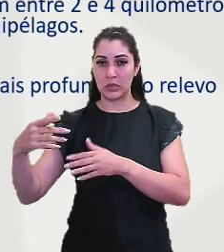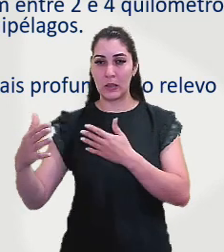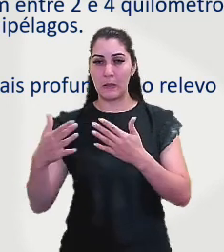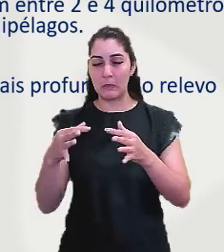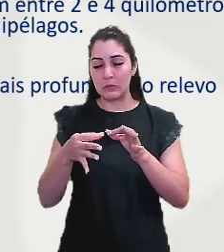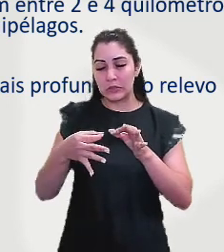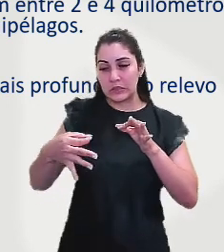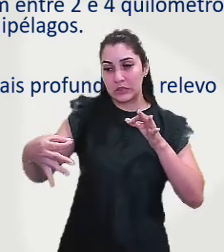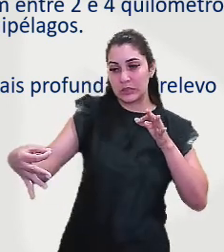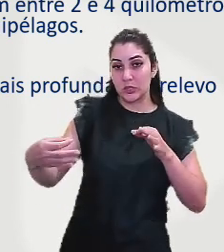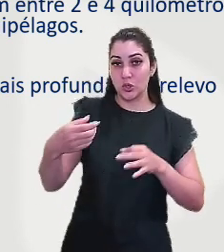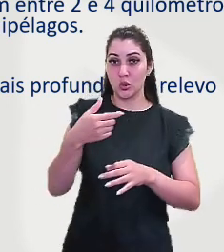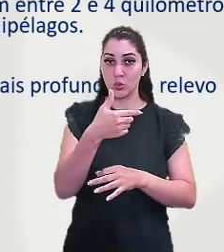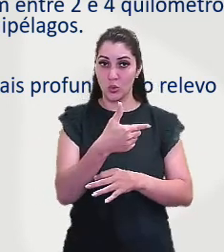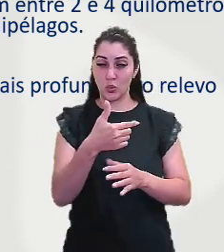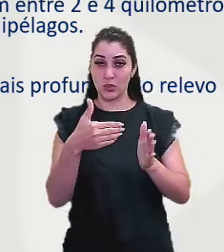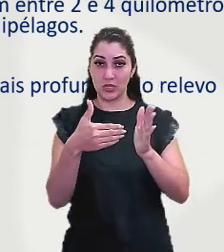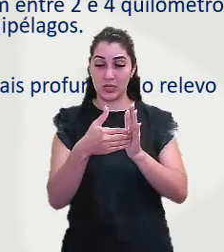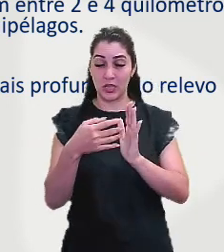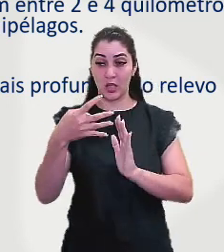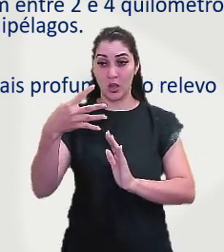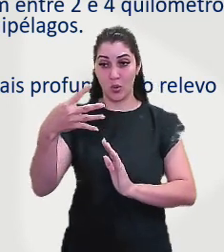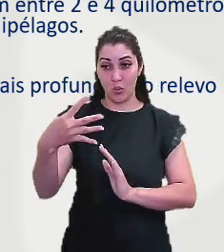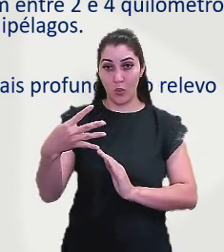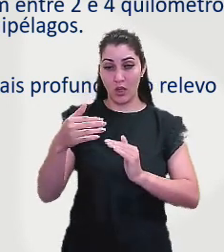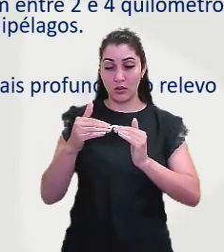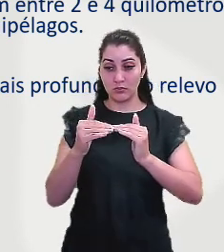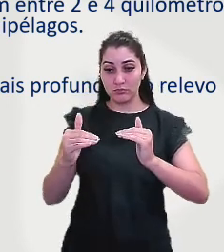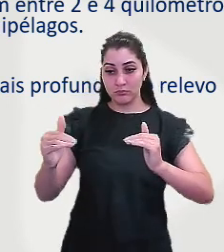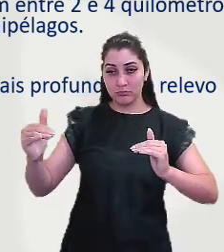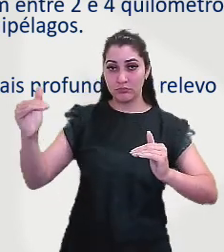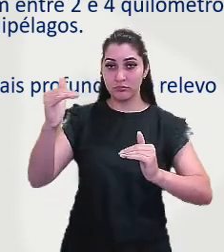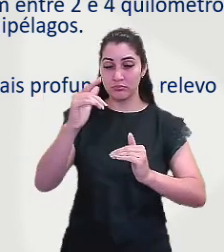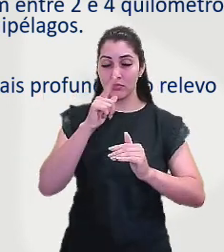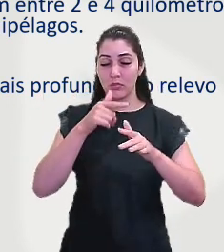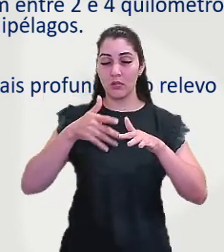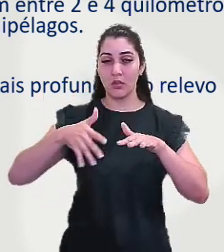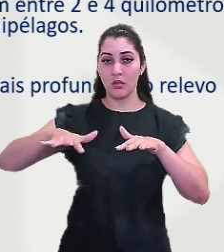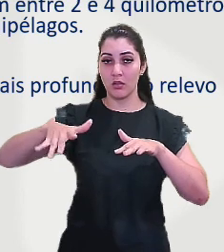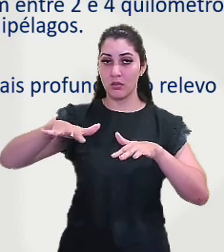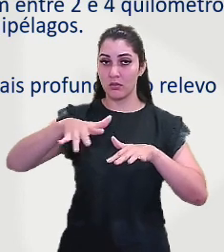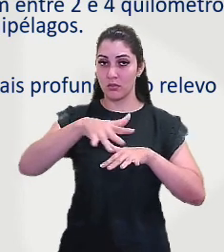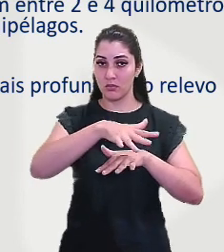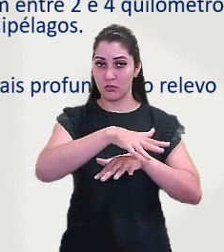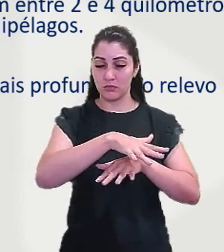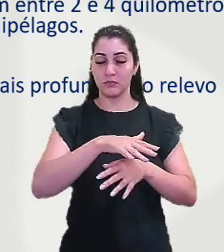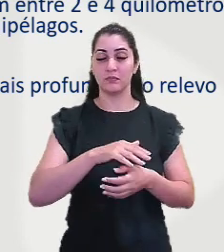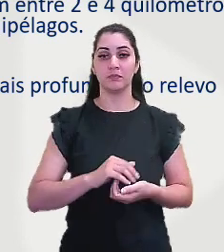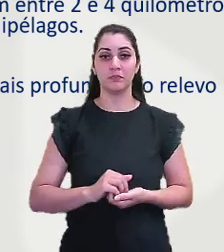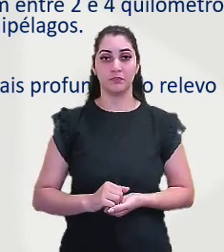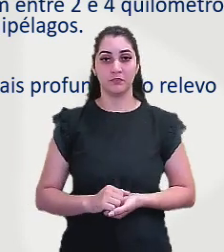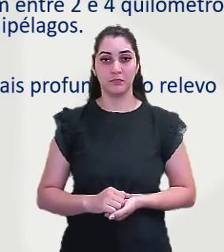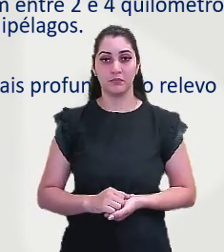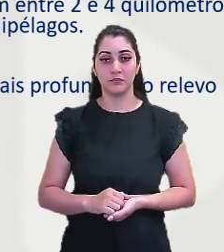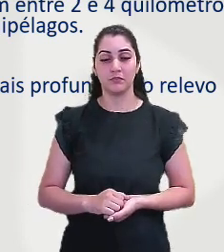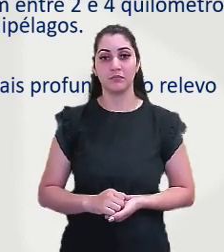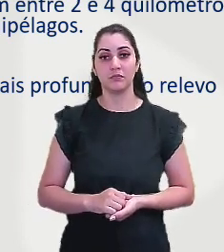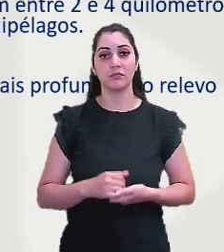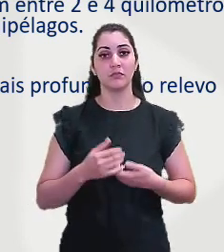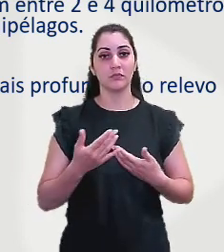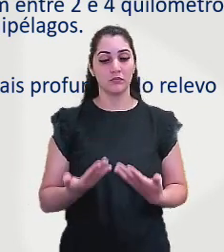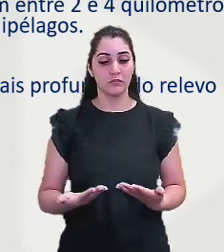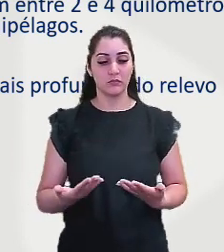quilômetros acima do fundo oceano, emergindo em diversos pontos sob a forma de ilhas e arquipélagos.